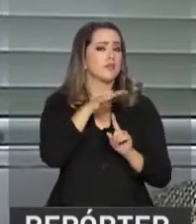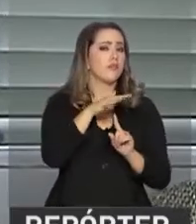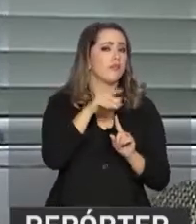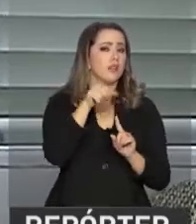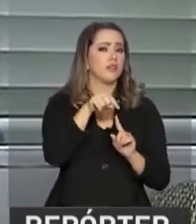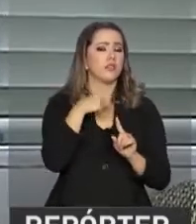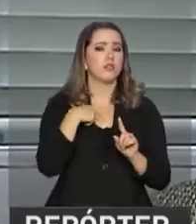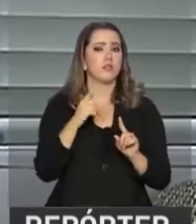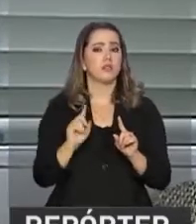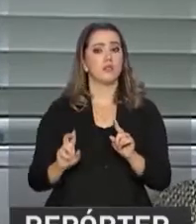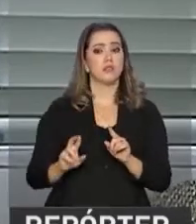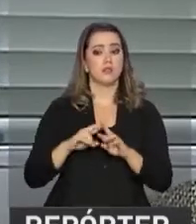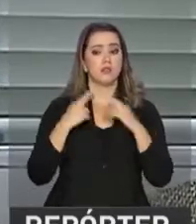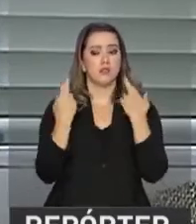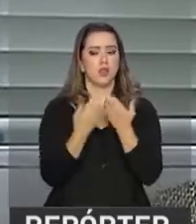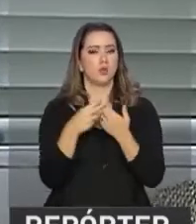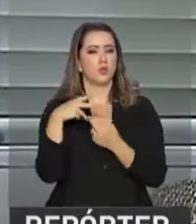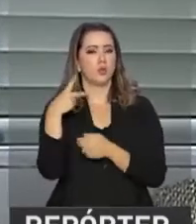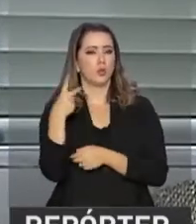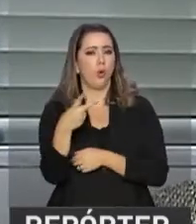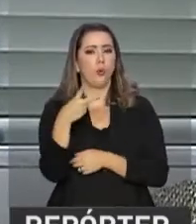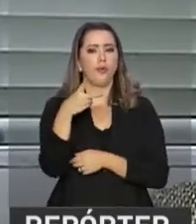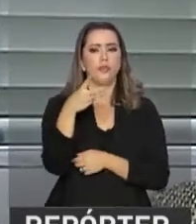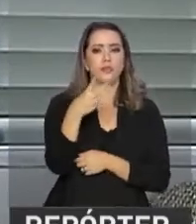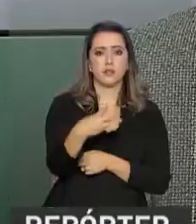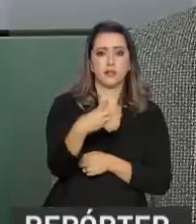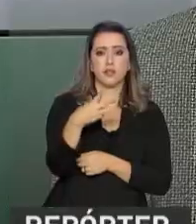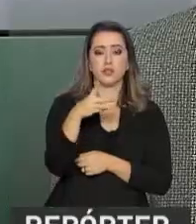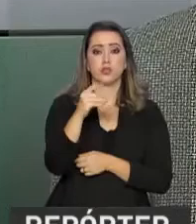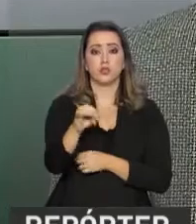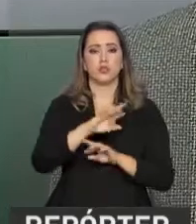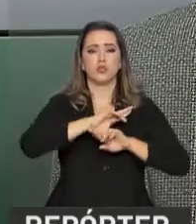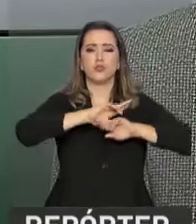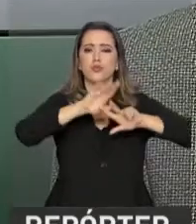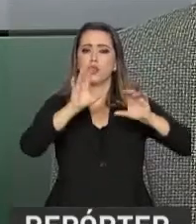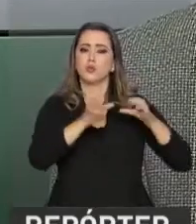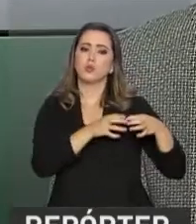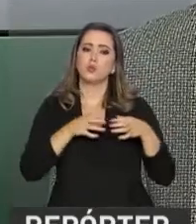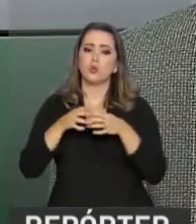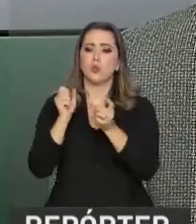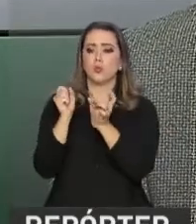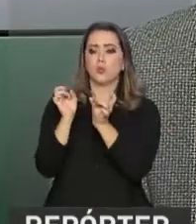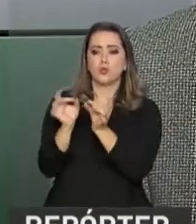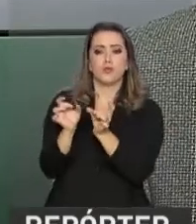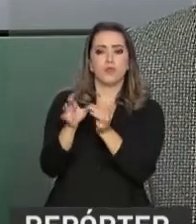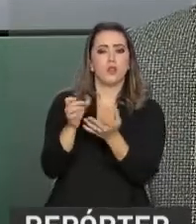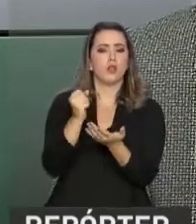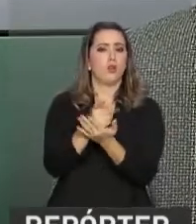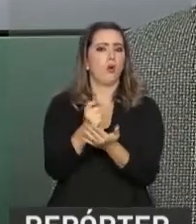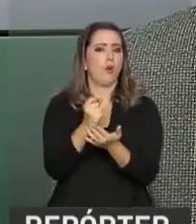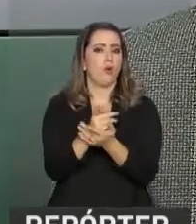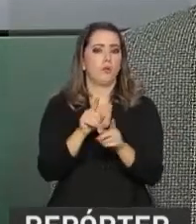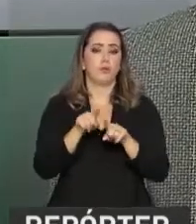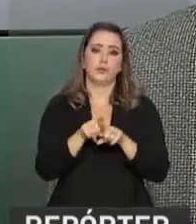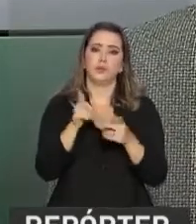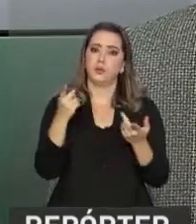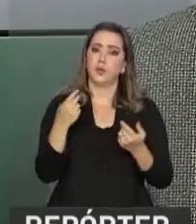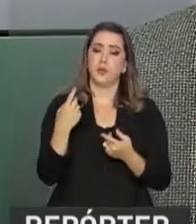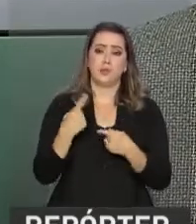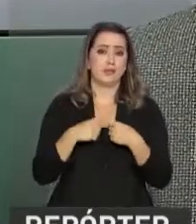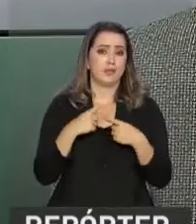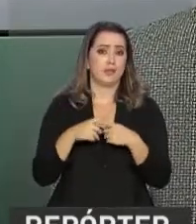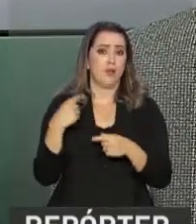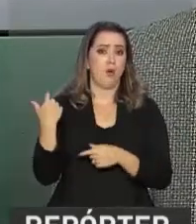de normalmente 23 dias compradores e vendedores seria um custo inaceitável para o setor